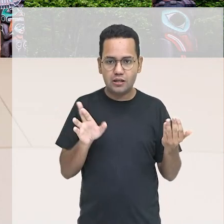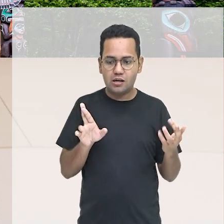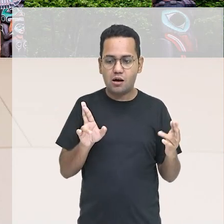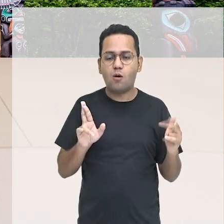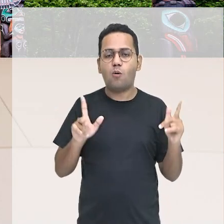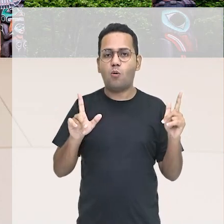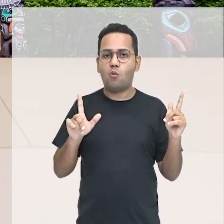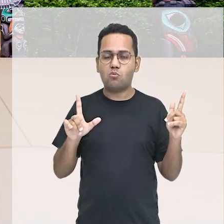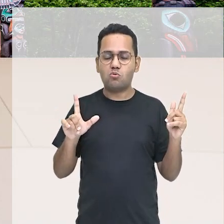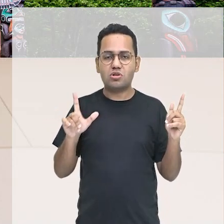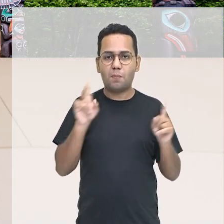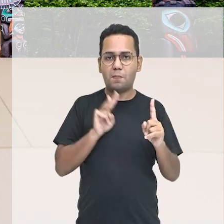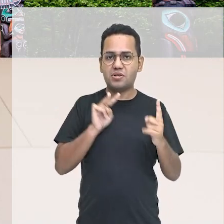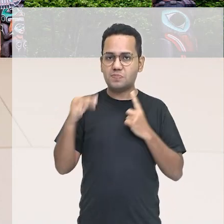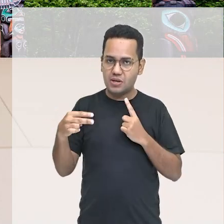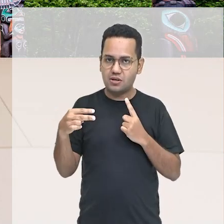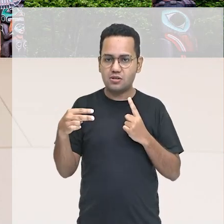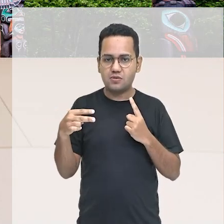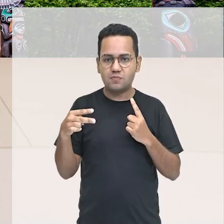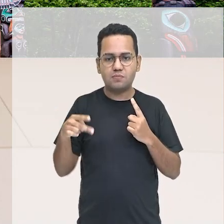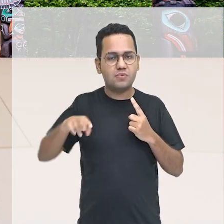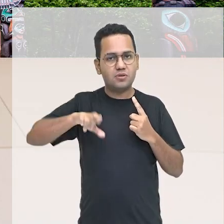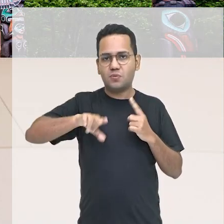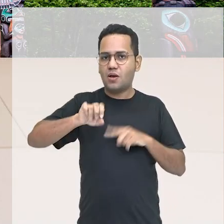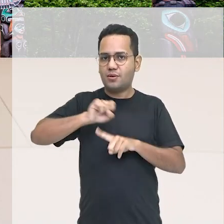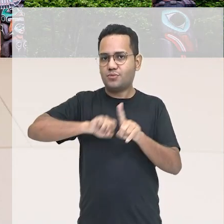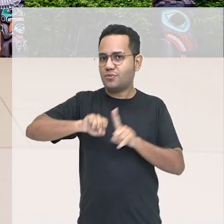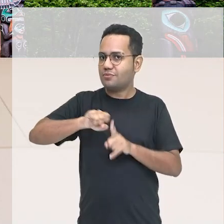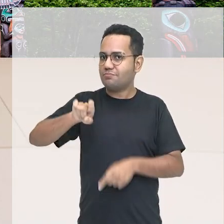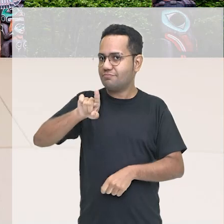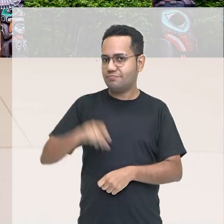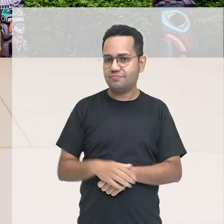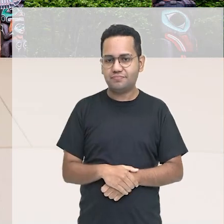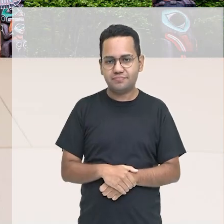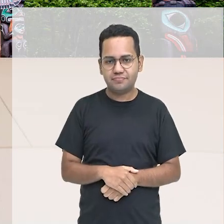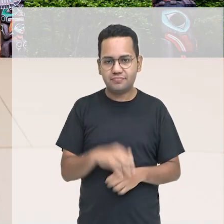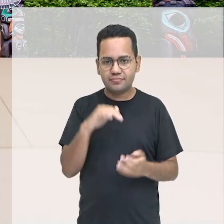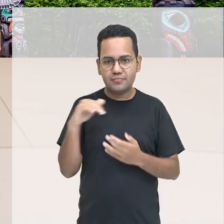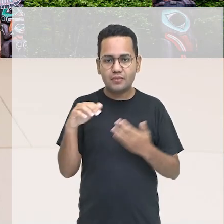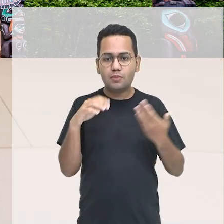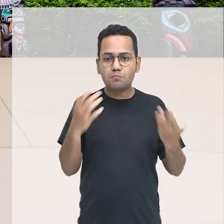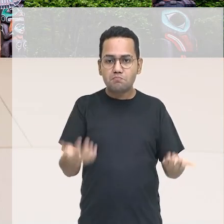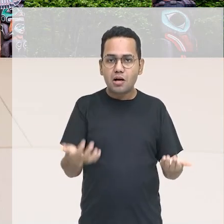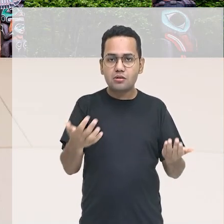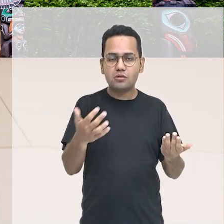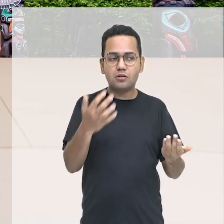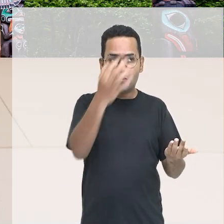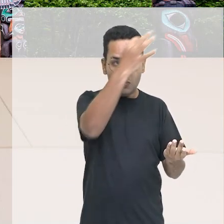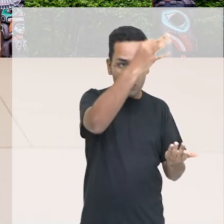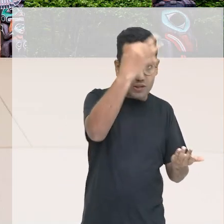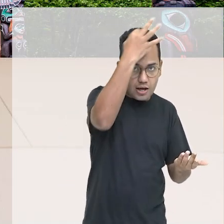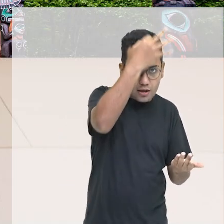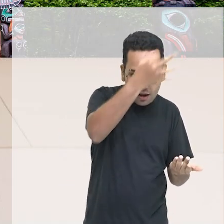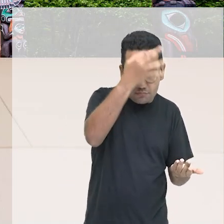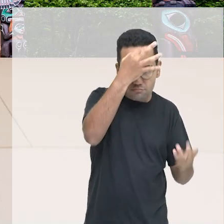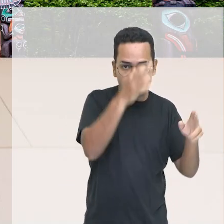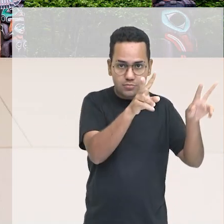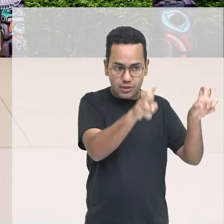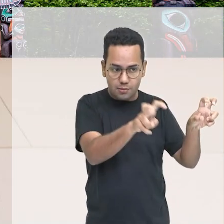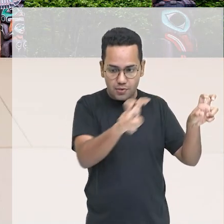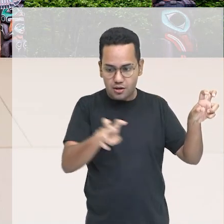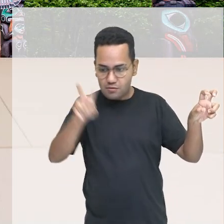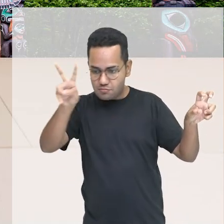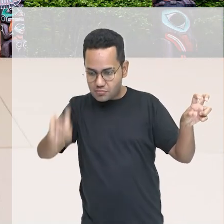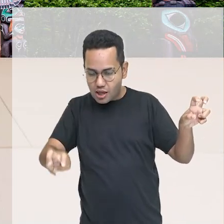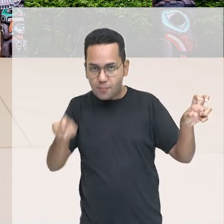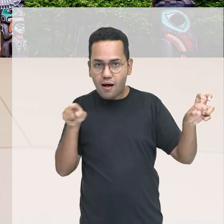outra questão que não é social. O sagrado e o profano, sim, são questões que